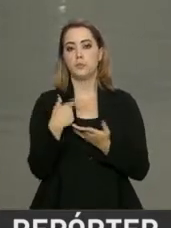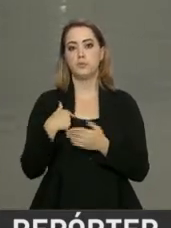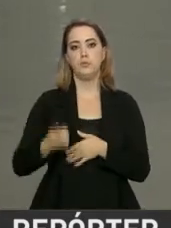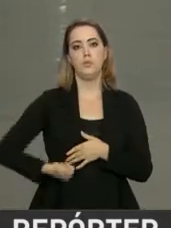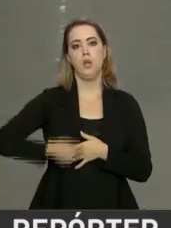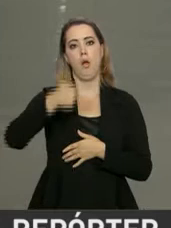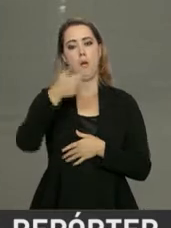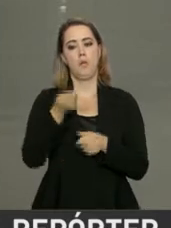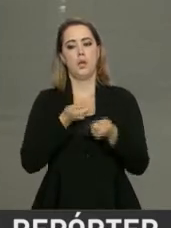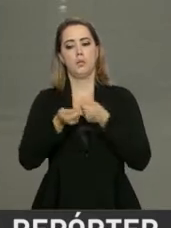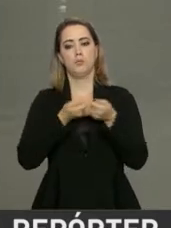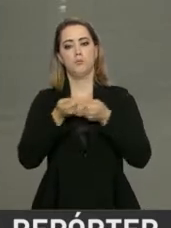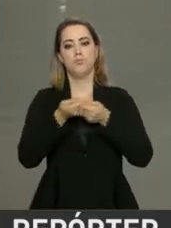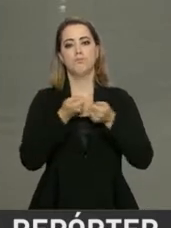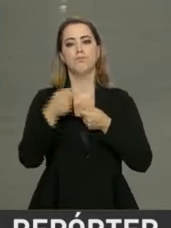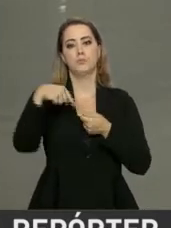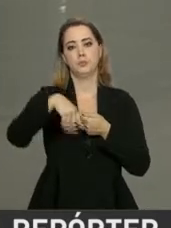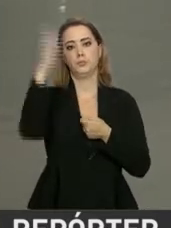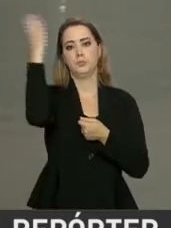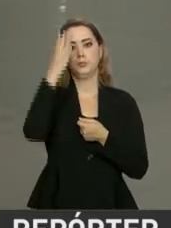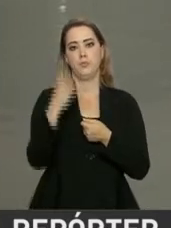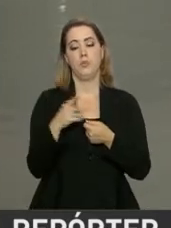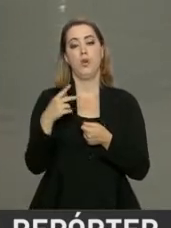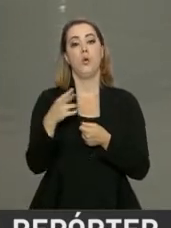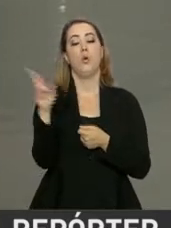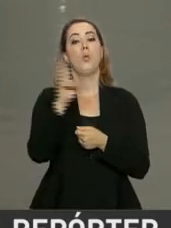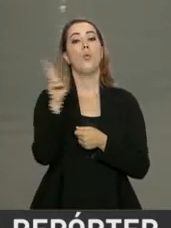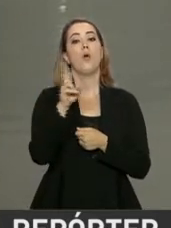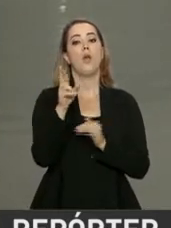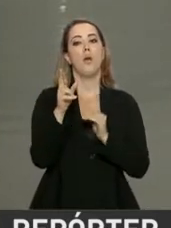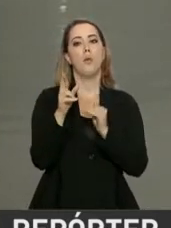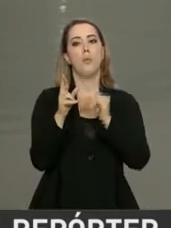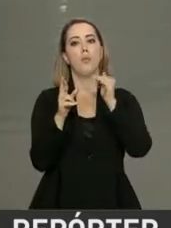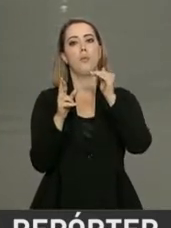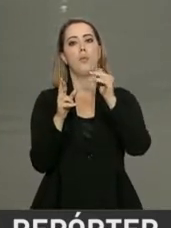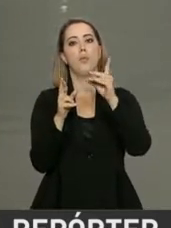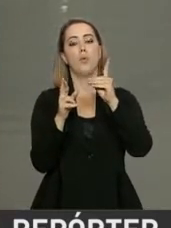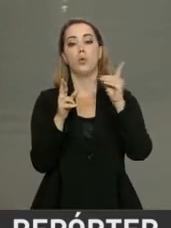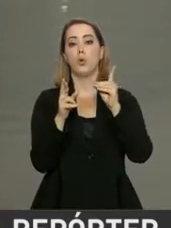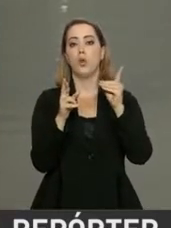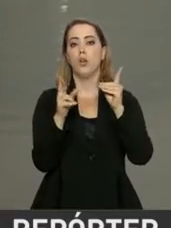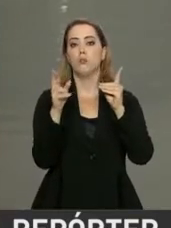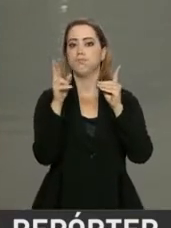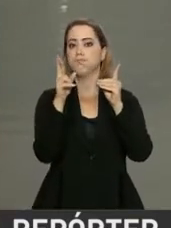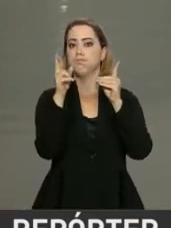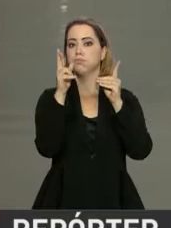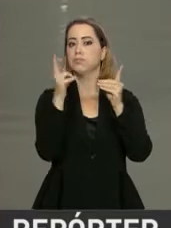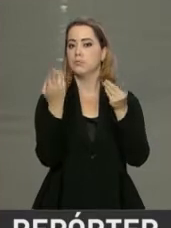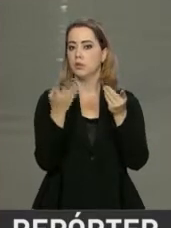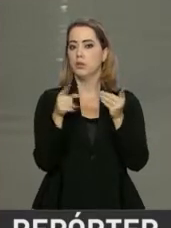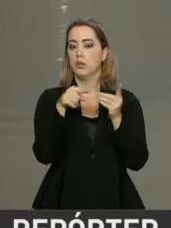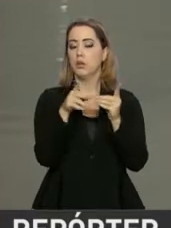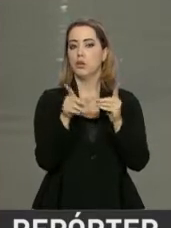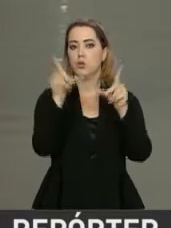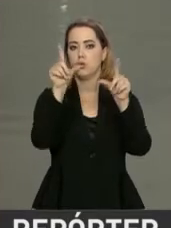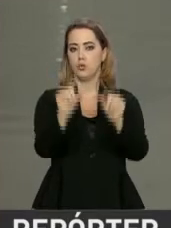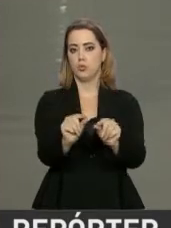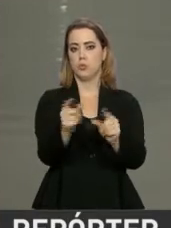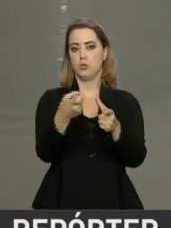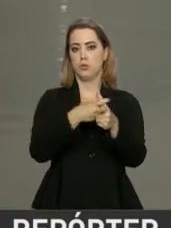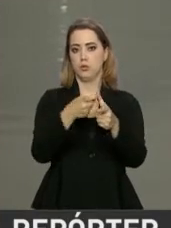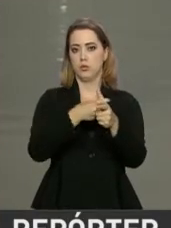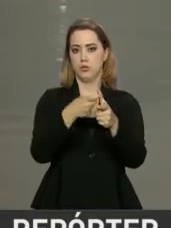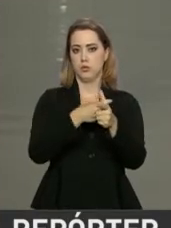aqui no brasil a apreciação do real frente ao dólar o que fez com que o indivíduo amento da petrobras diminuísse